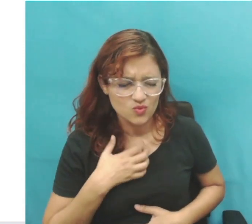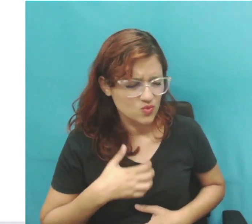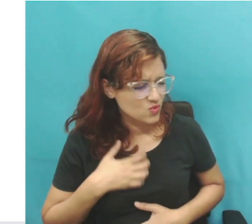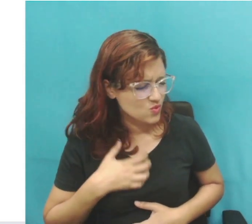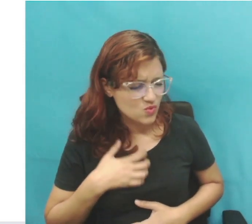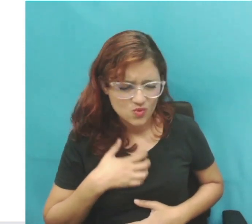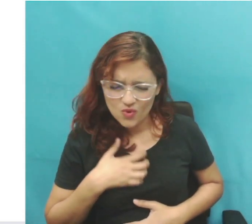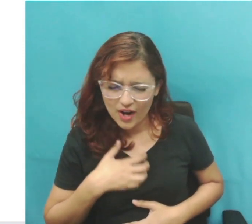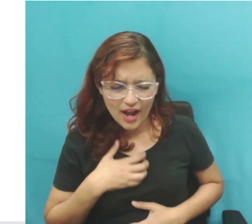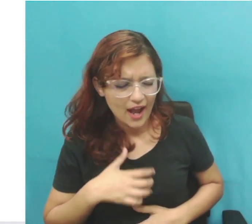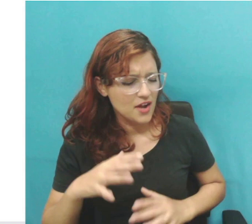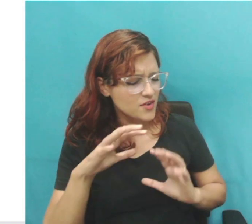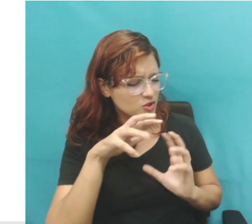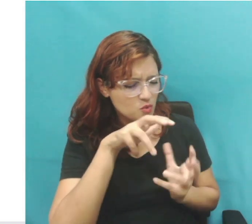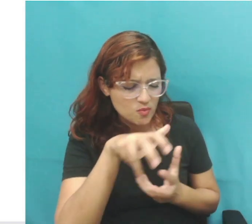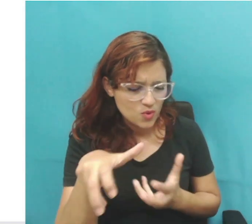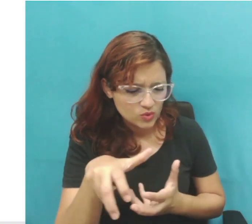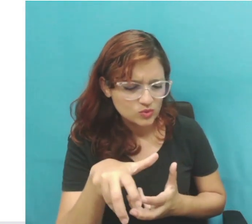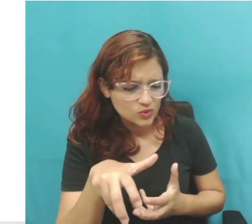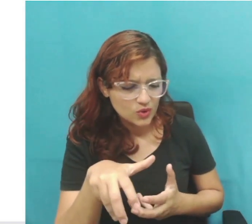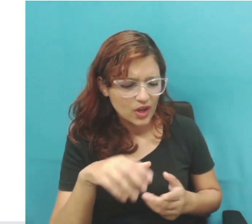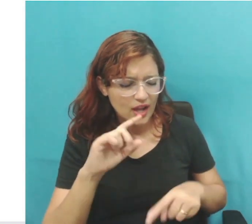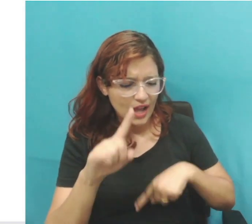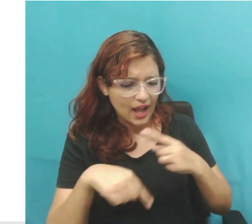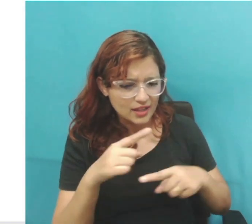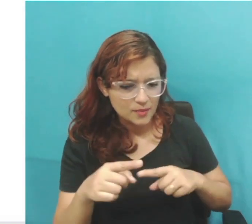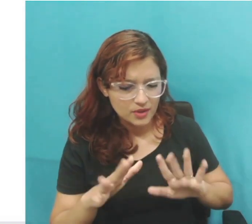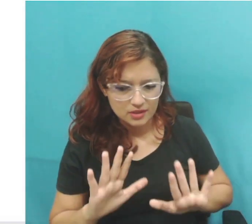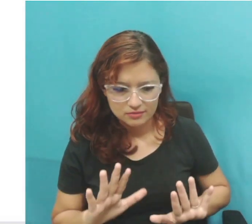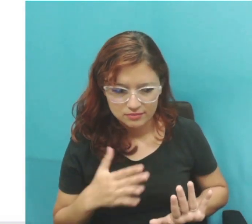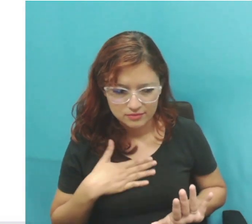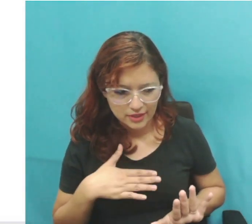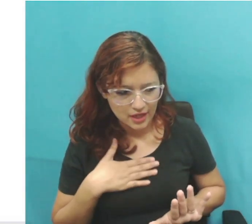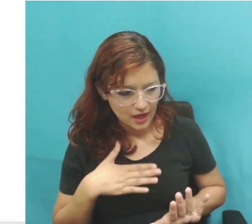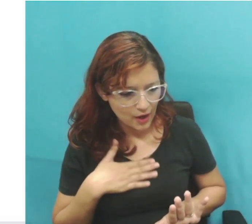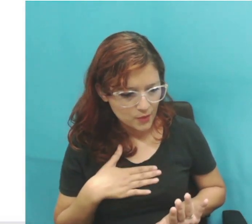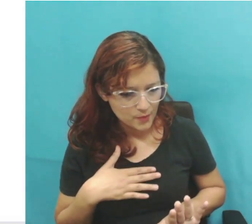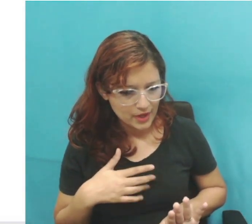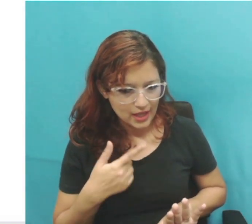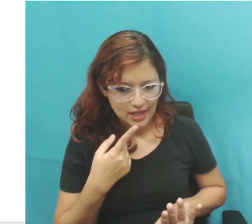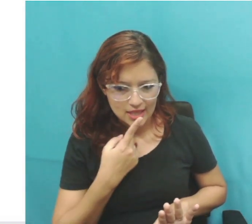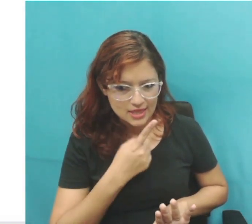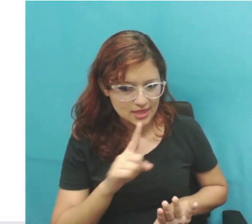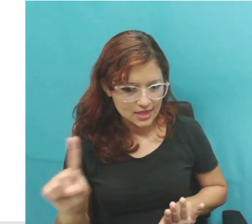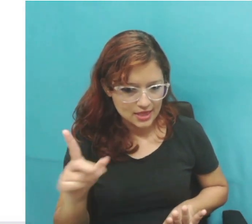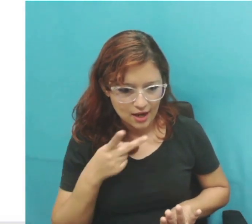Aí eu falo, eu estou com raiva do mundo. Aí depois eu digo, calma,